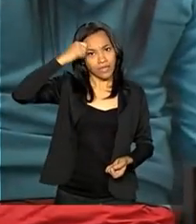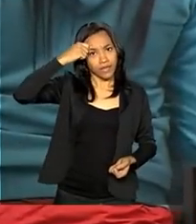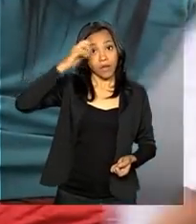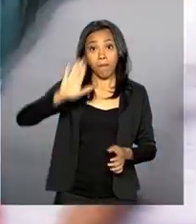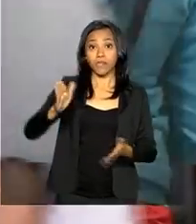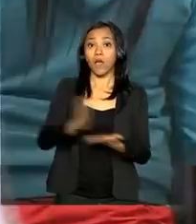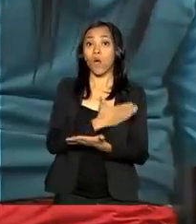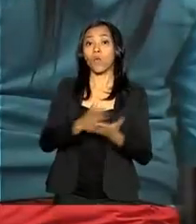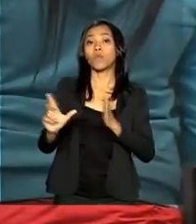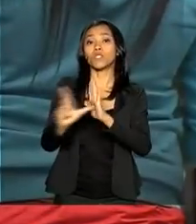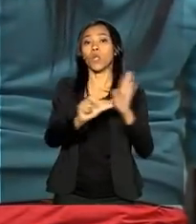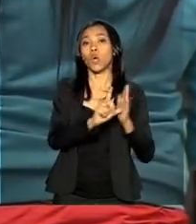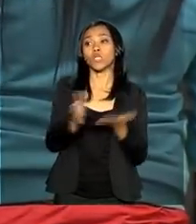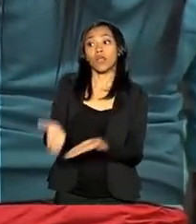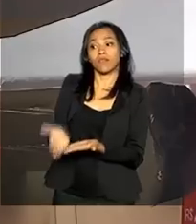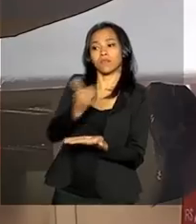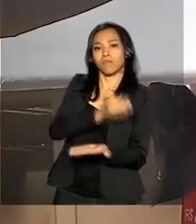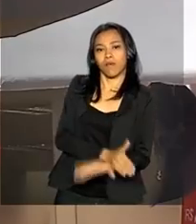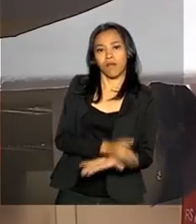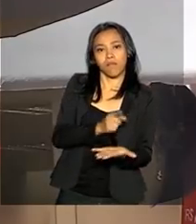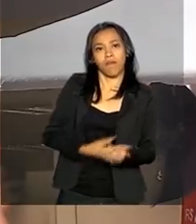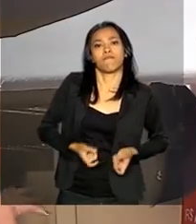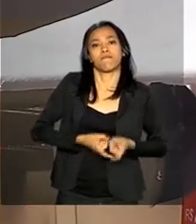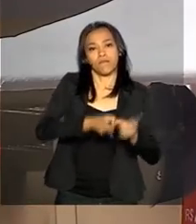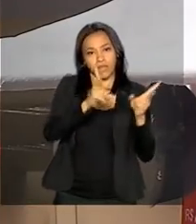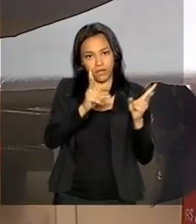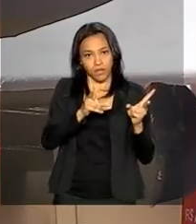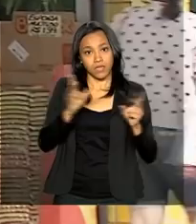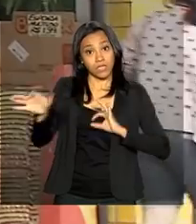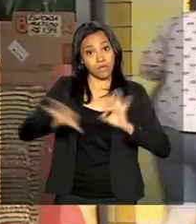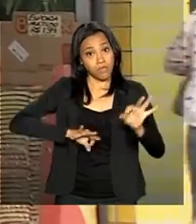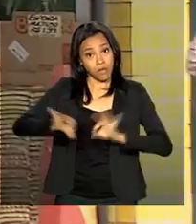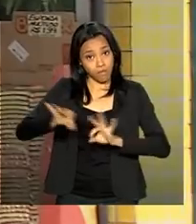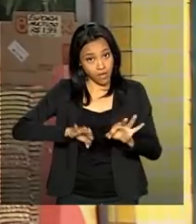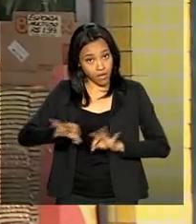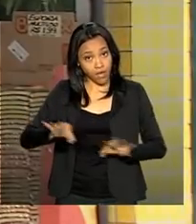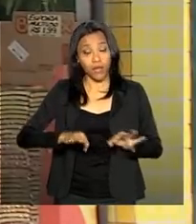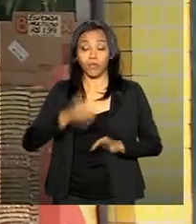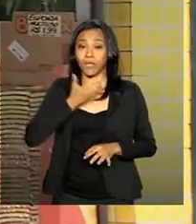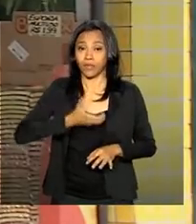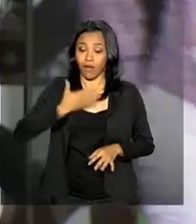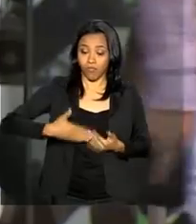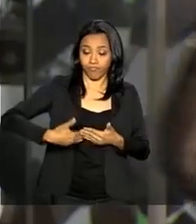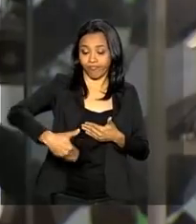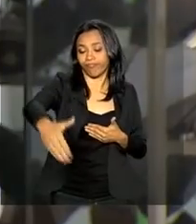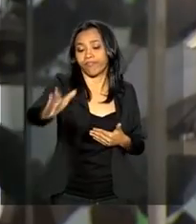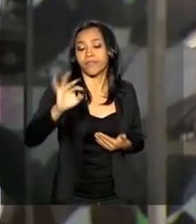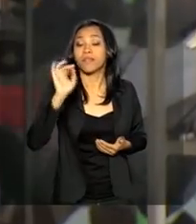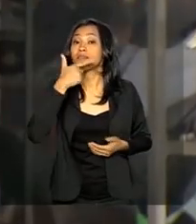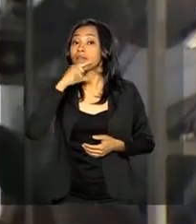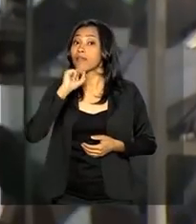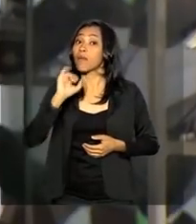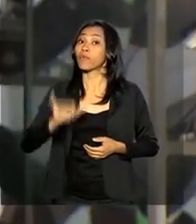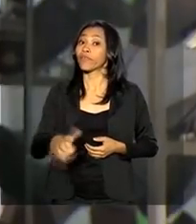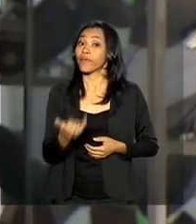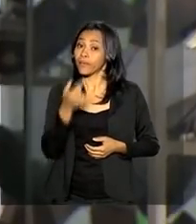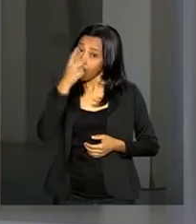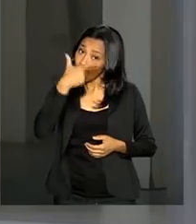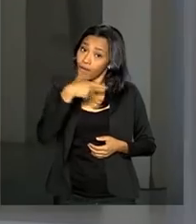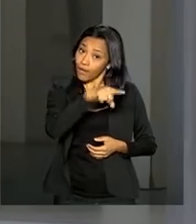param a data para se desfazerem dos estoques e se prepararem para as vendas de natal e quem aproveita é o